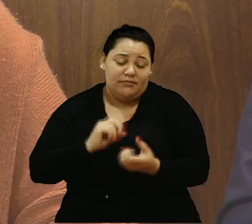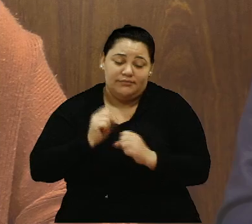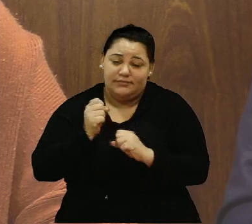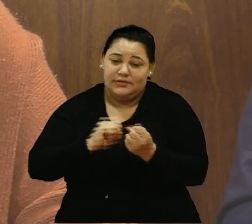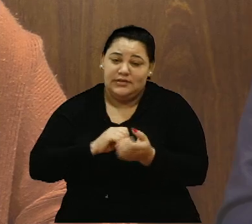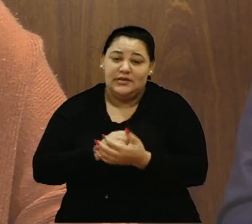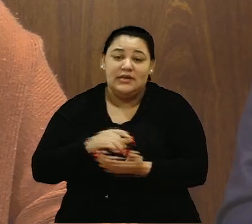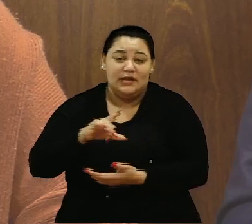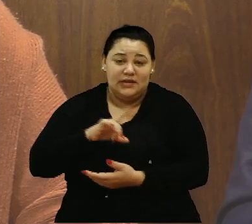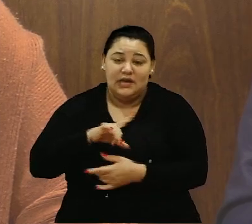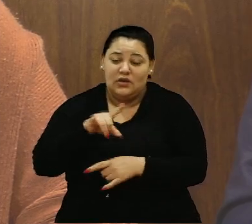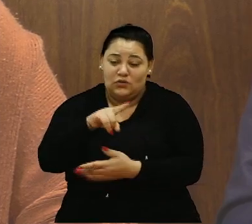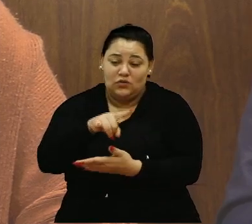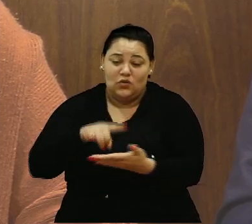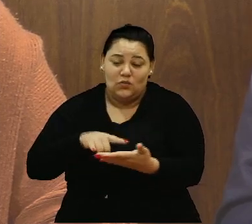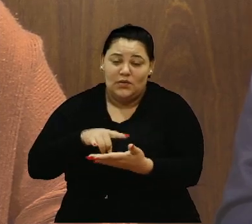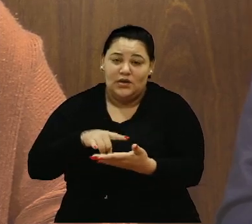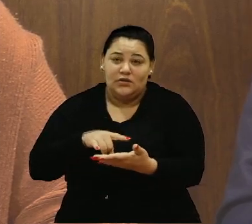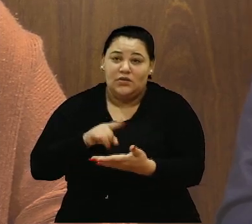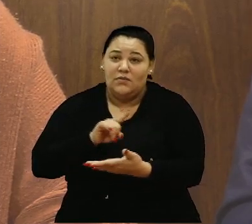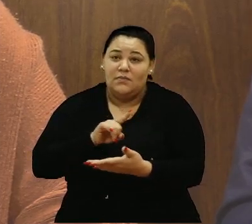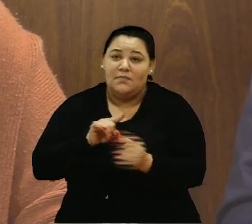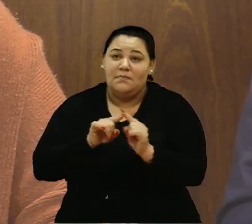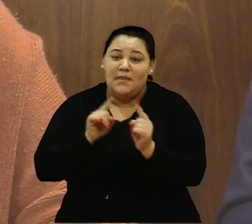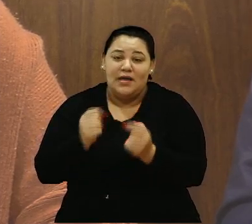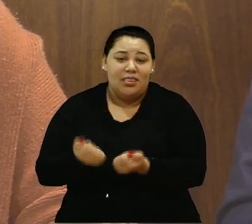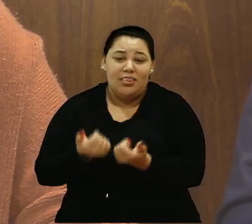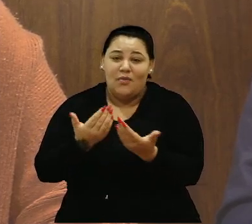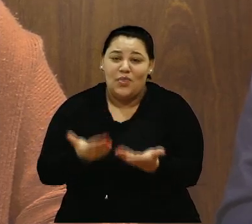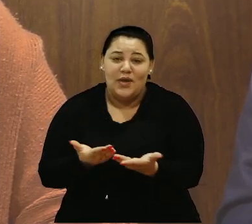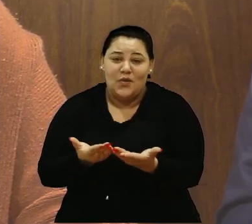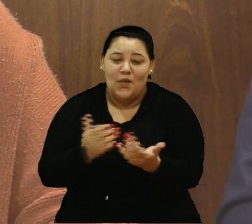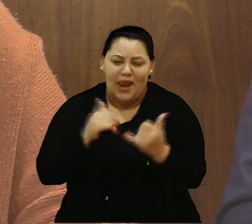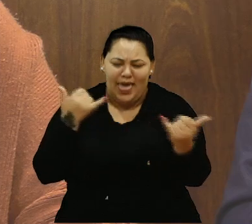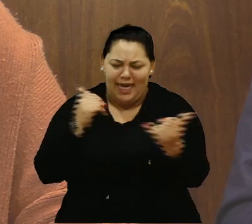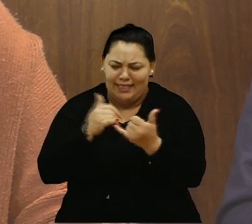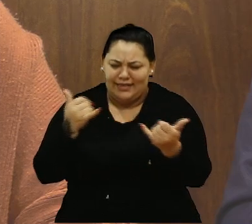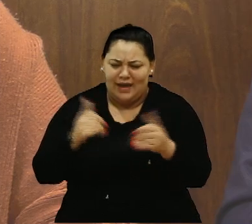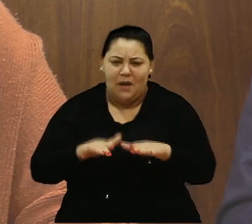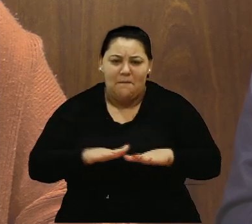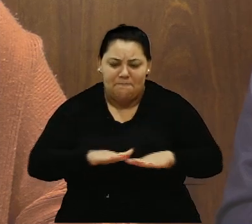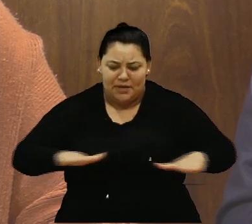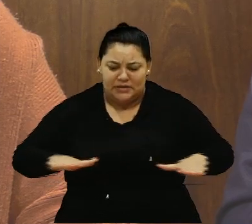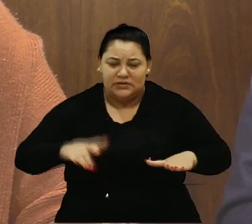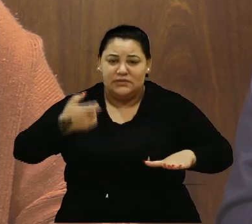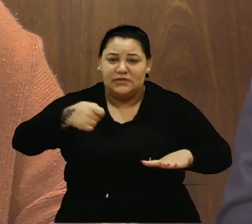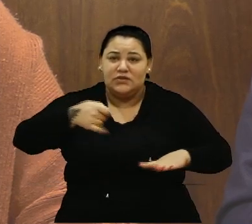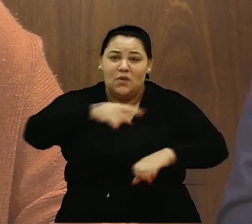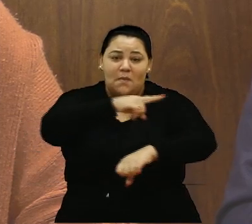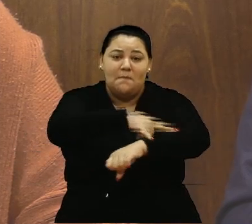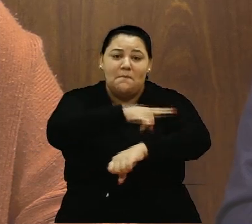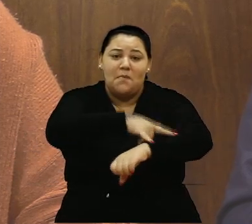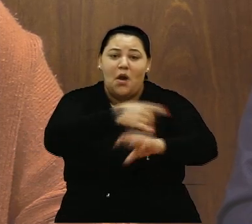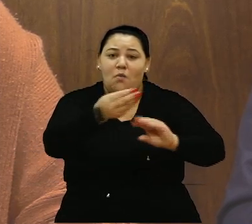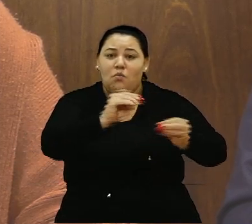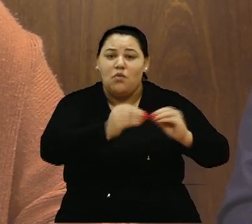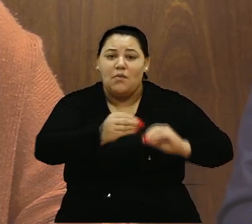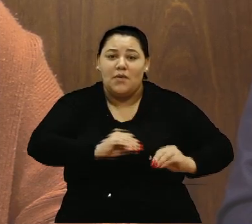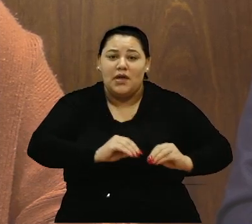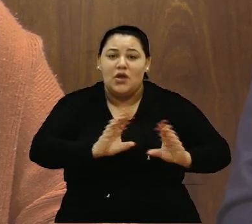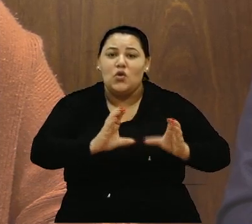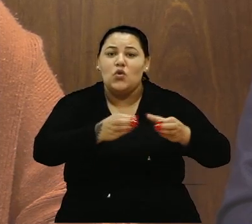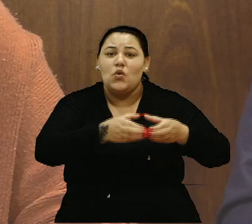habite, só que eles entregaram sem cerâmica, sem instalações, sem nada. Eles tiveram que montar um banheiro coletivo para as pessoas tomarem